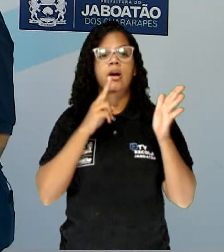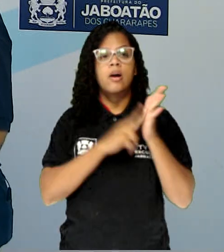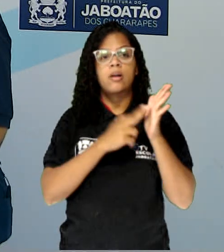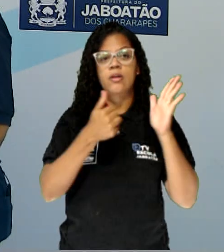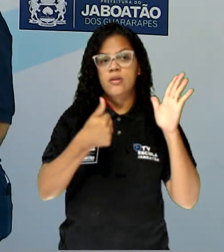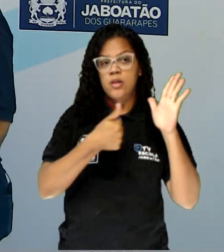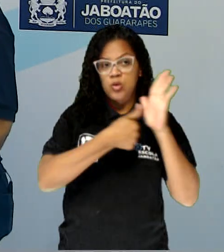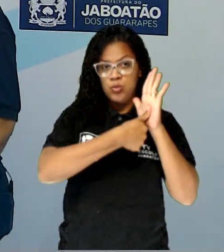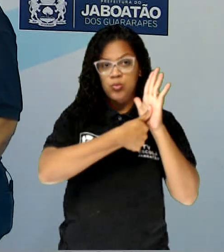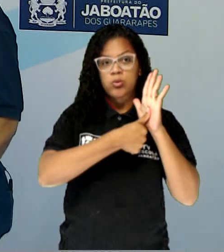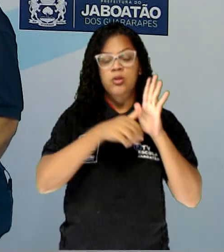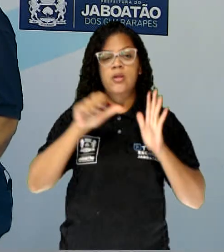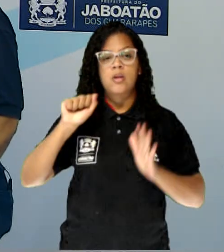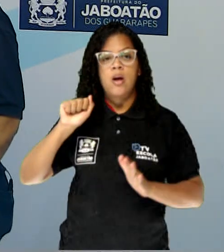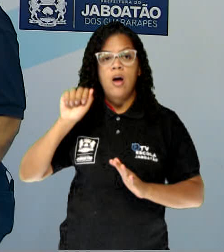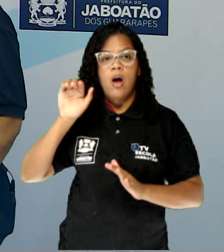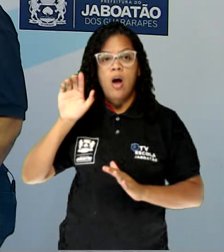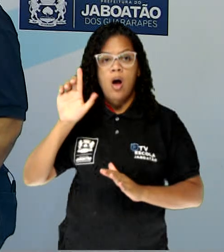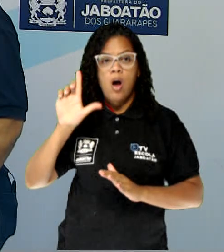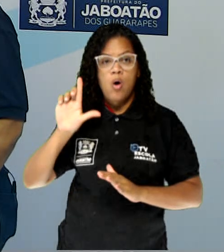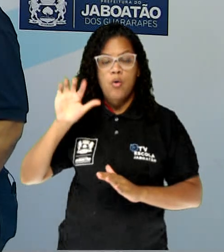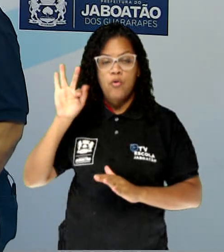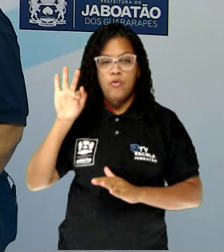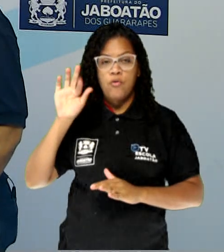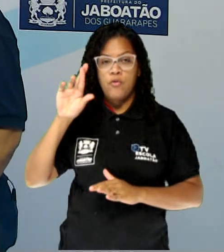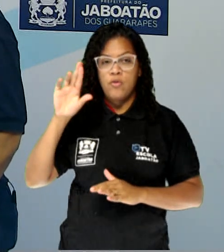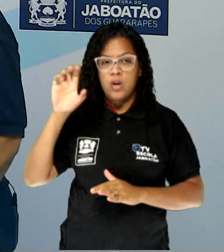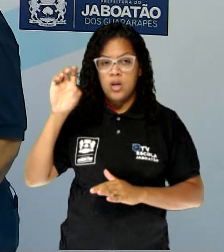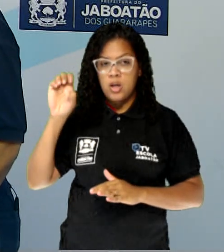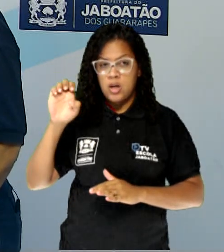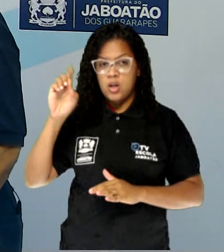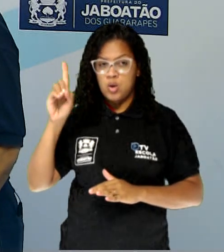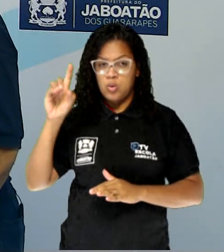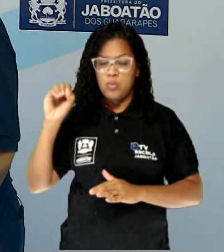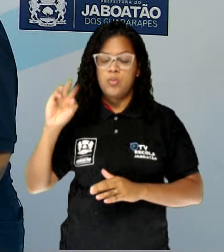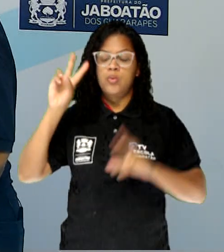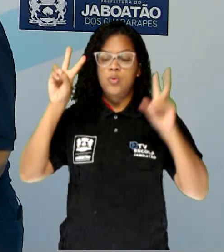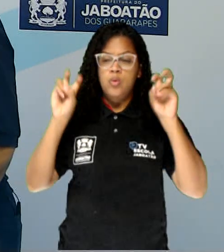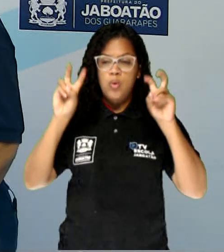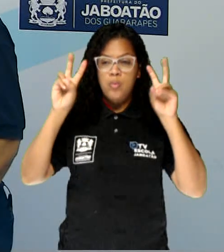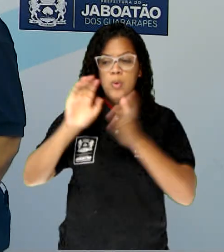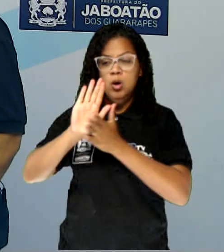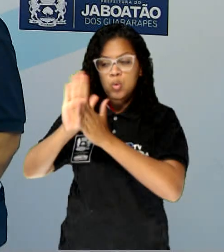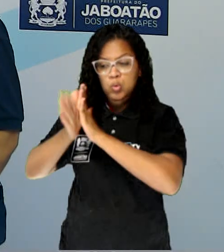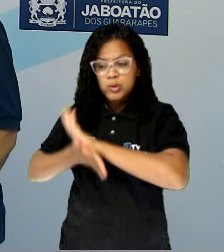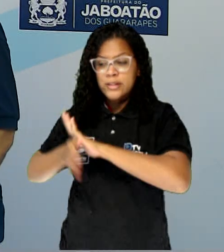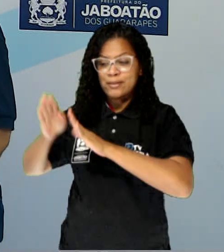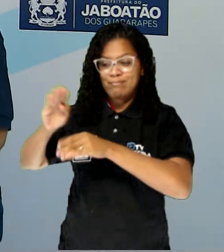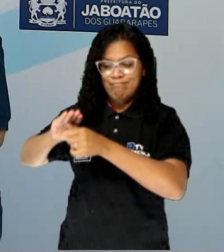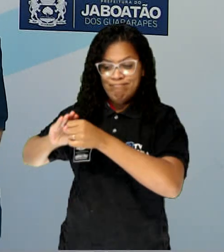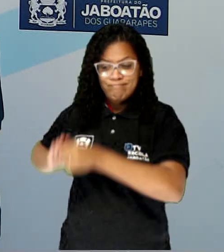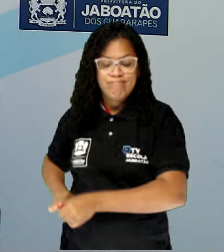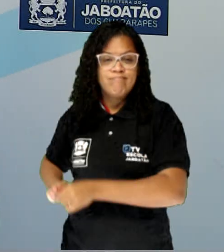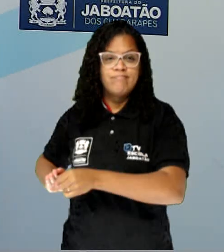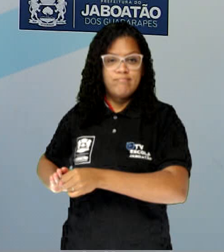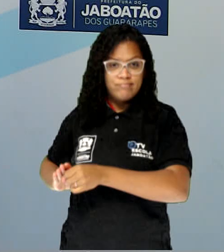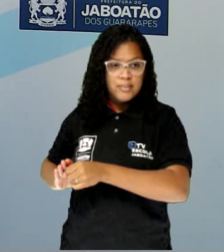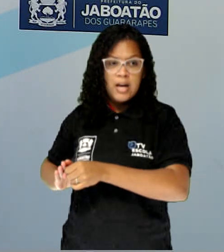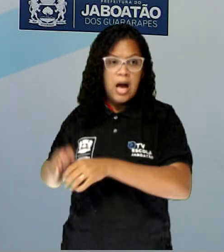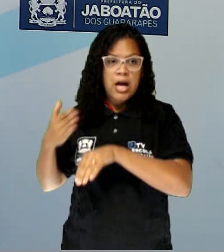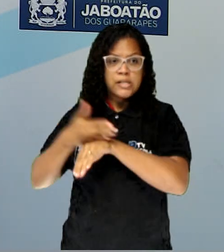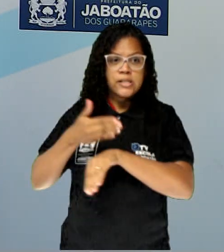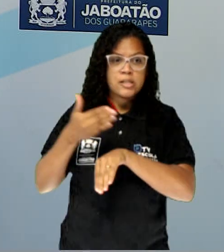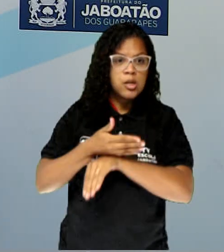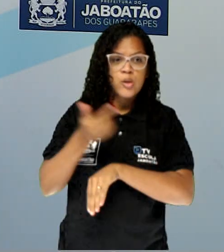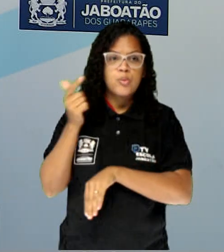Souza Doria, que diz respeito ao preconceito e discriminação em relação à inacessibilidade de